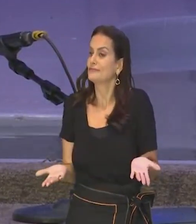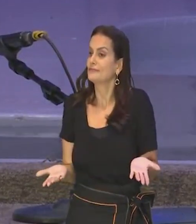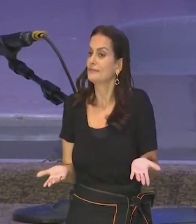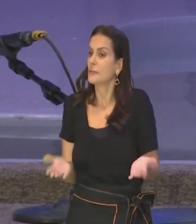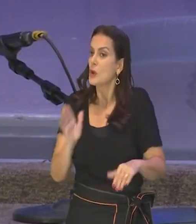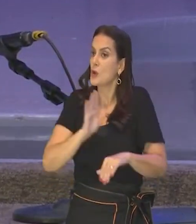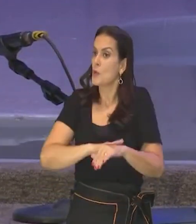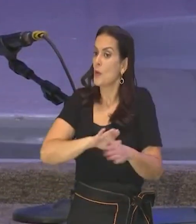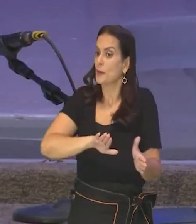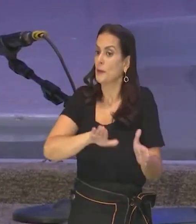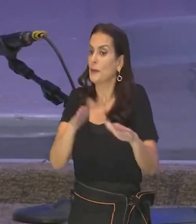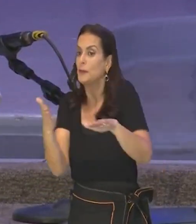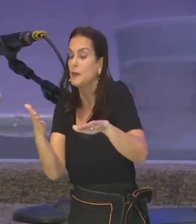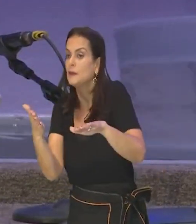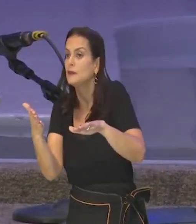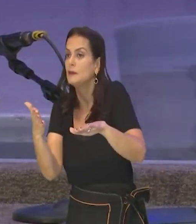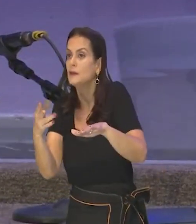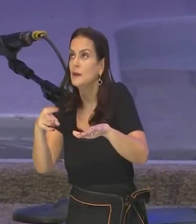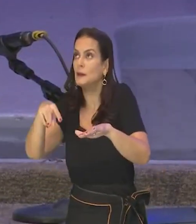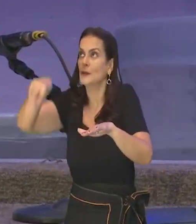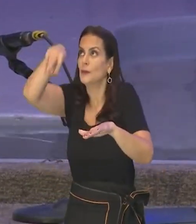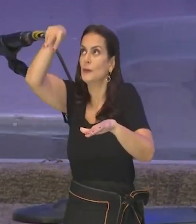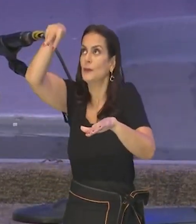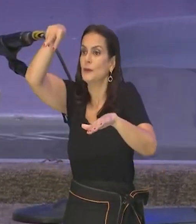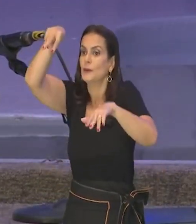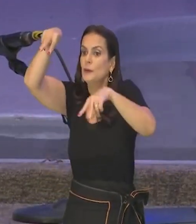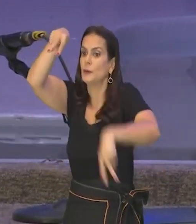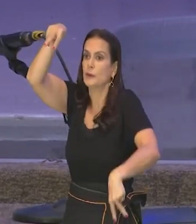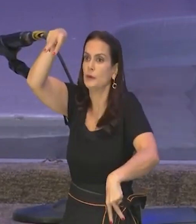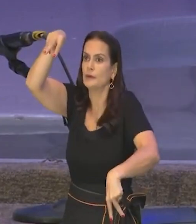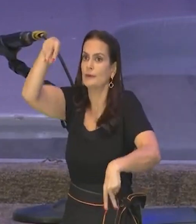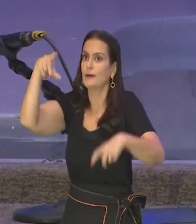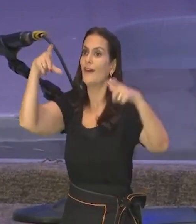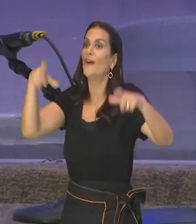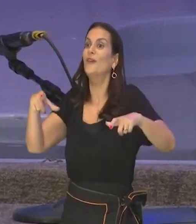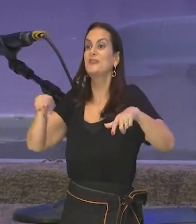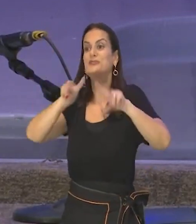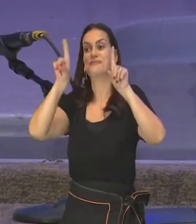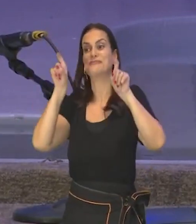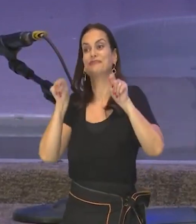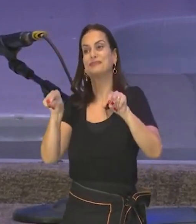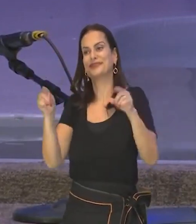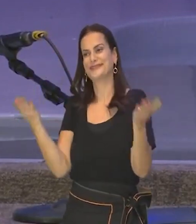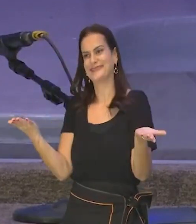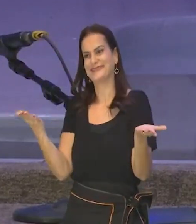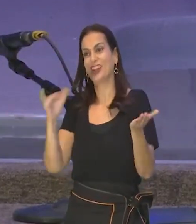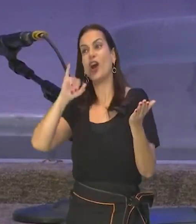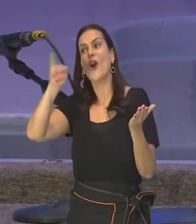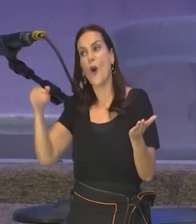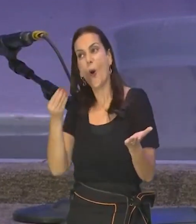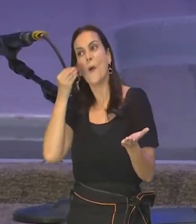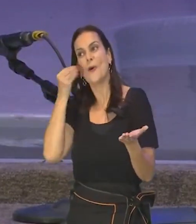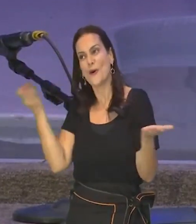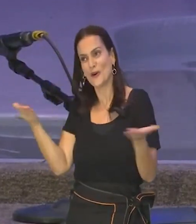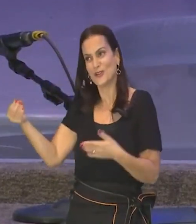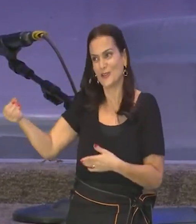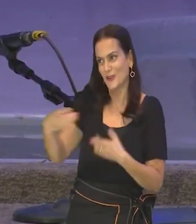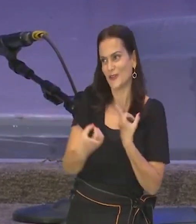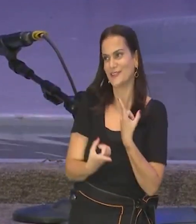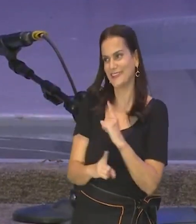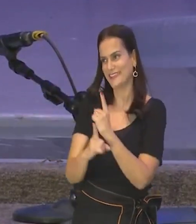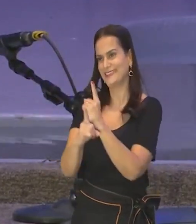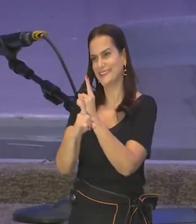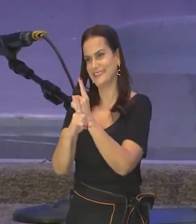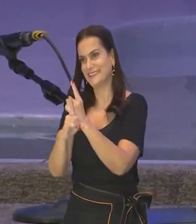quando você passar dessa vida. E nesta manhã nós temos a oportunidade de testemunhar novos discípulos